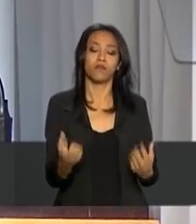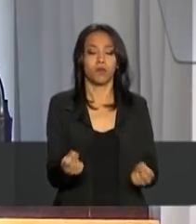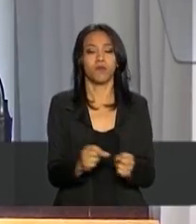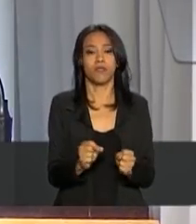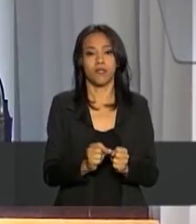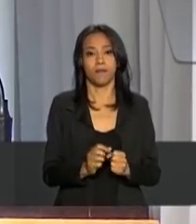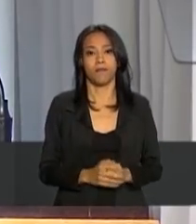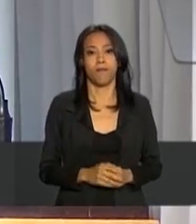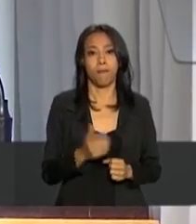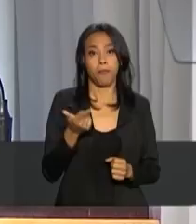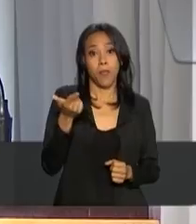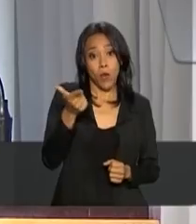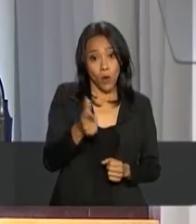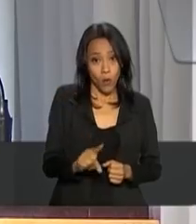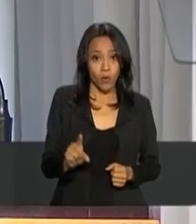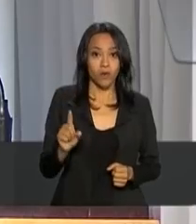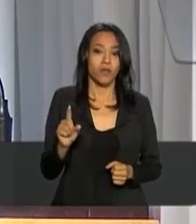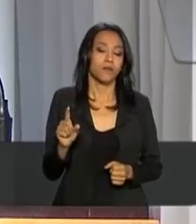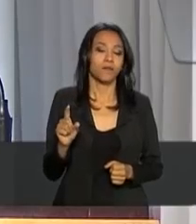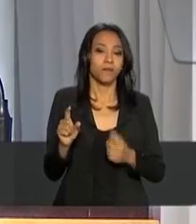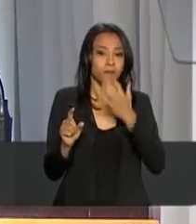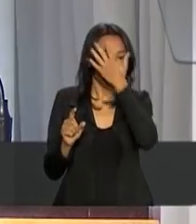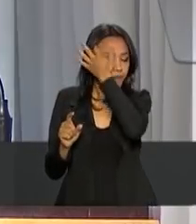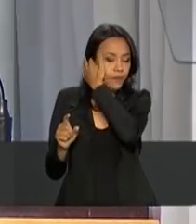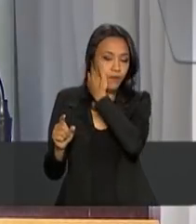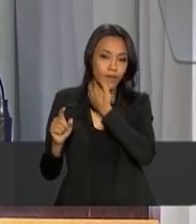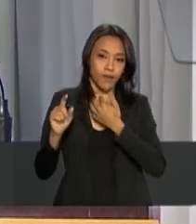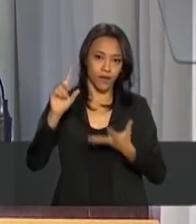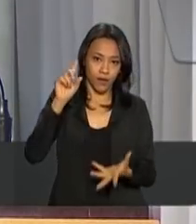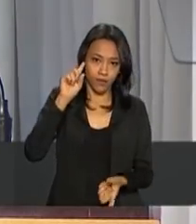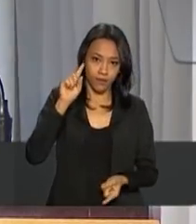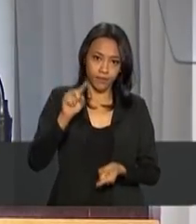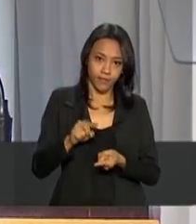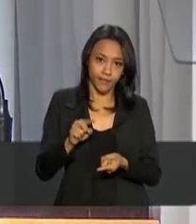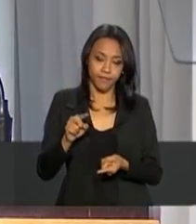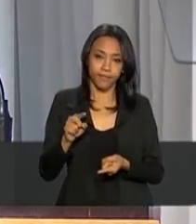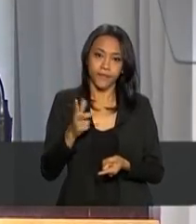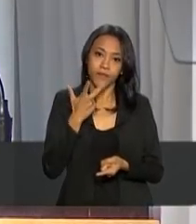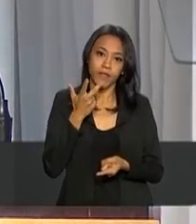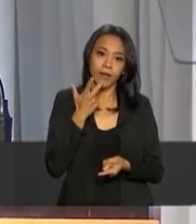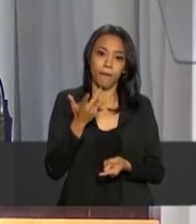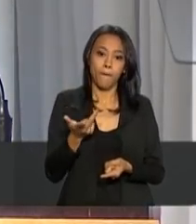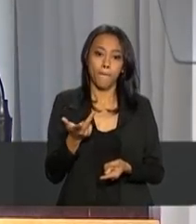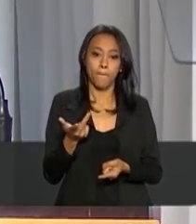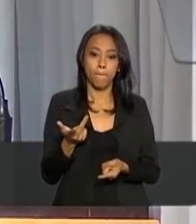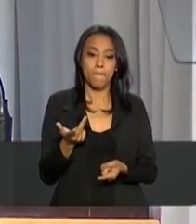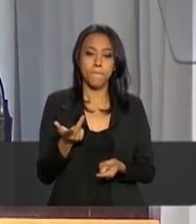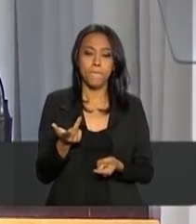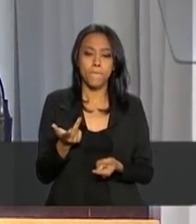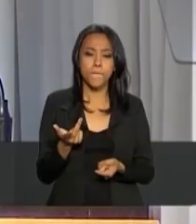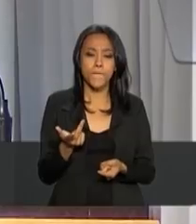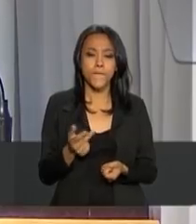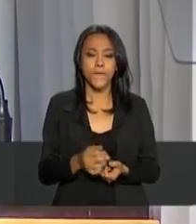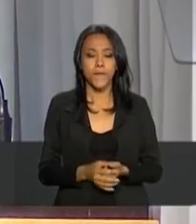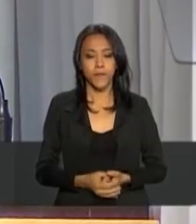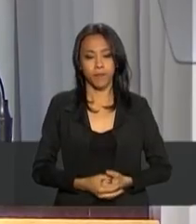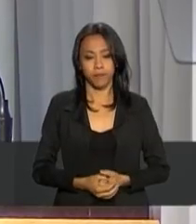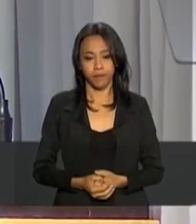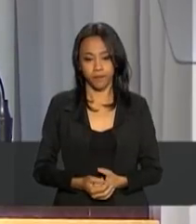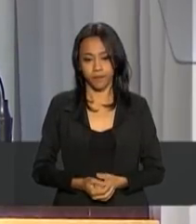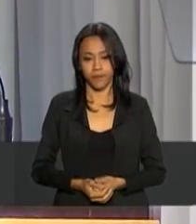brevíssima consideração política, eu vejo com muita frequência que muitos pregam, agora até